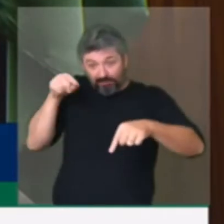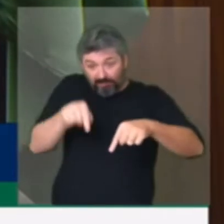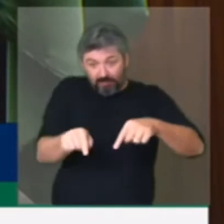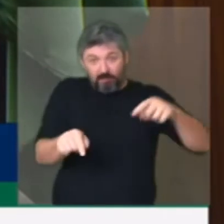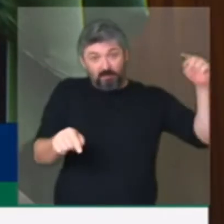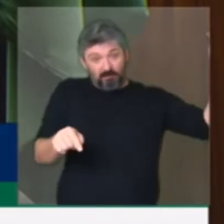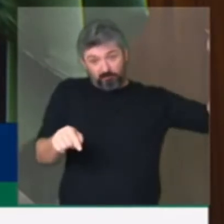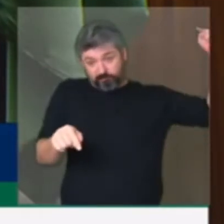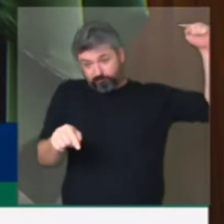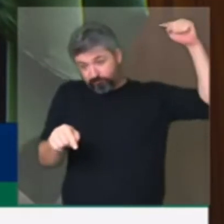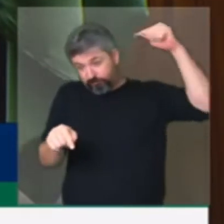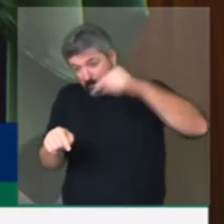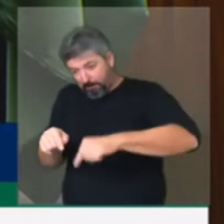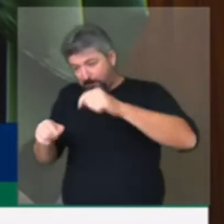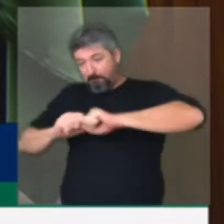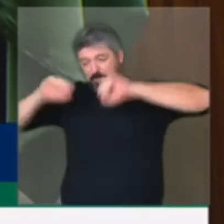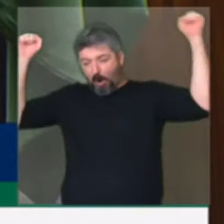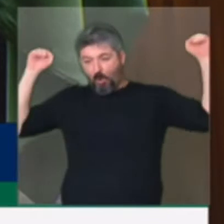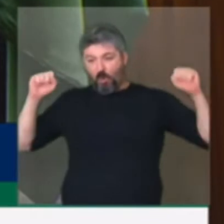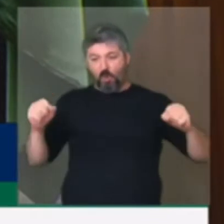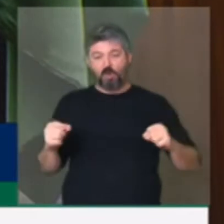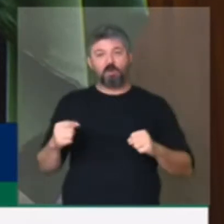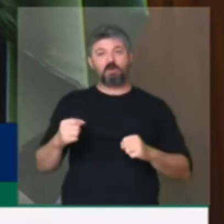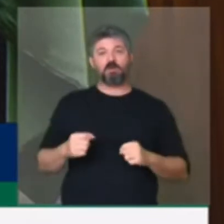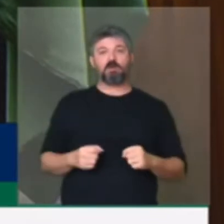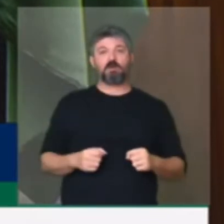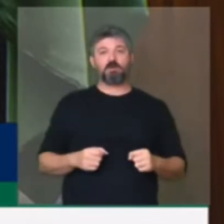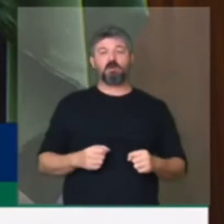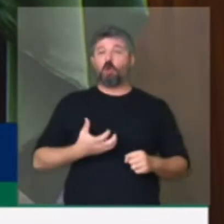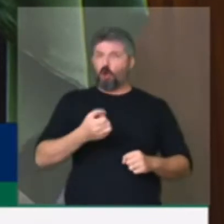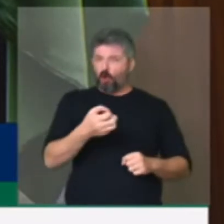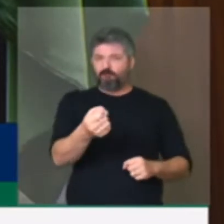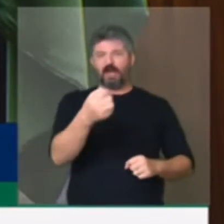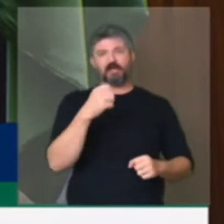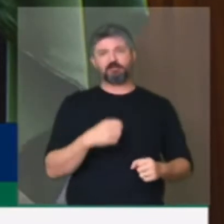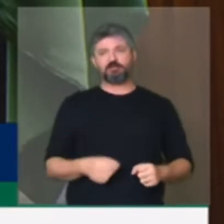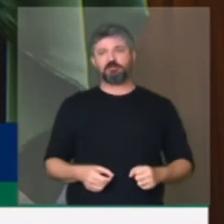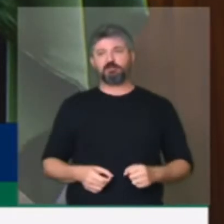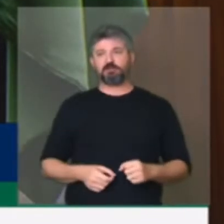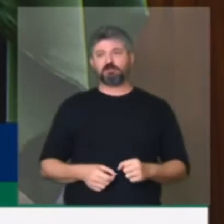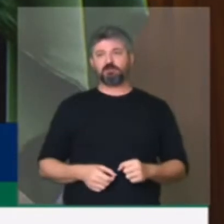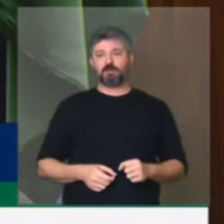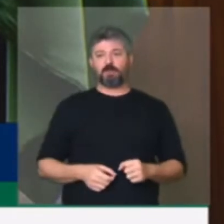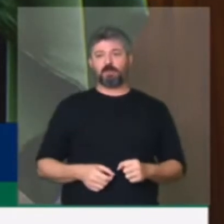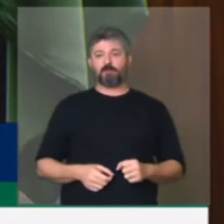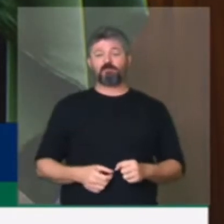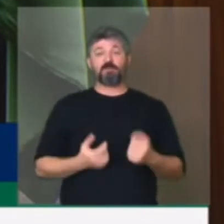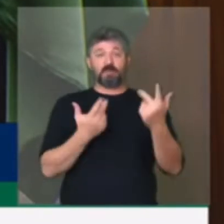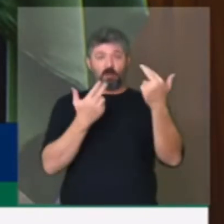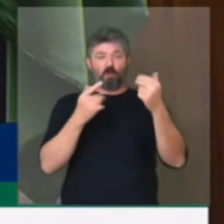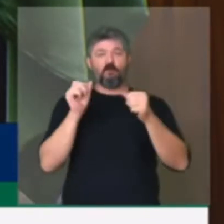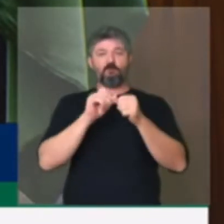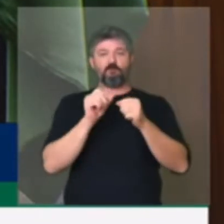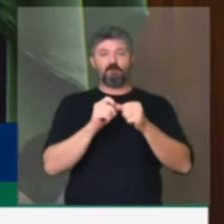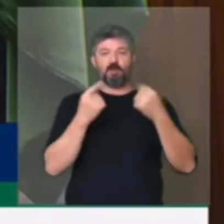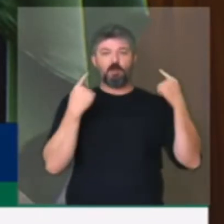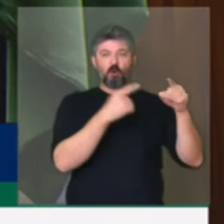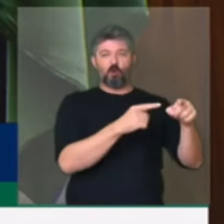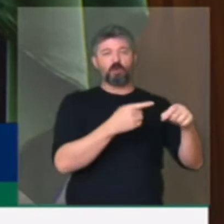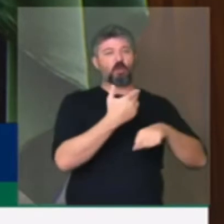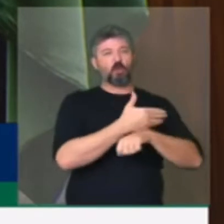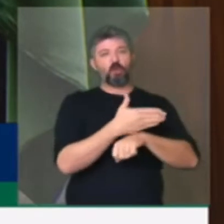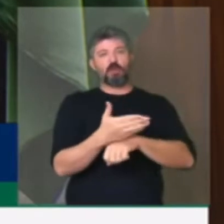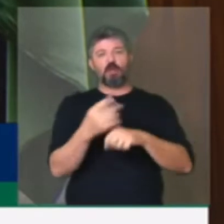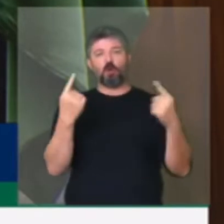Miradas diretamente para nós. De maneira covarde, da mesma maneira que fizeram a todo momento com o